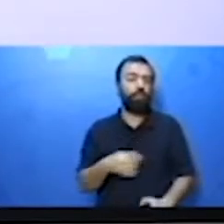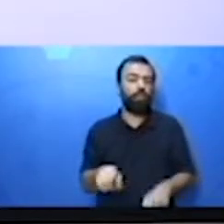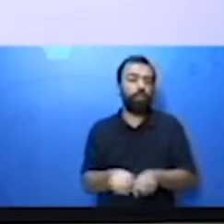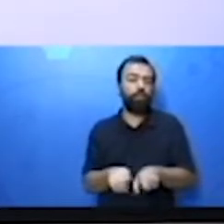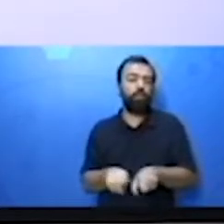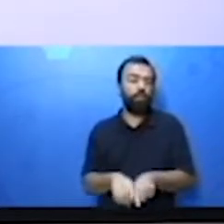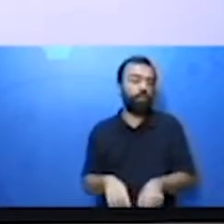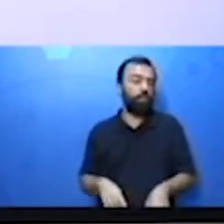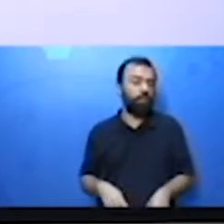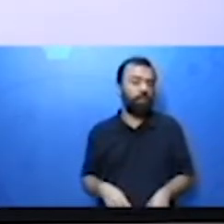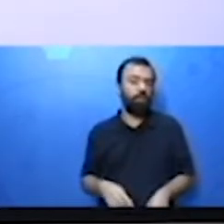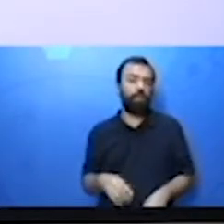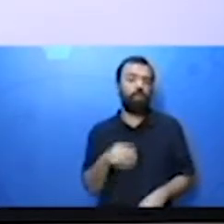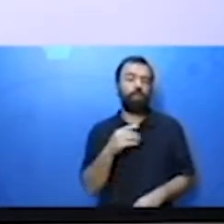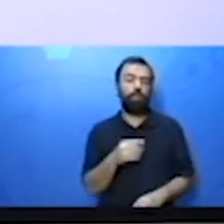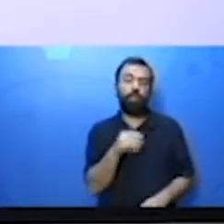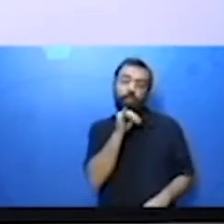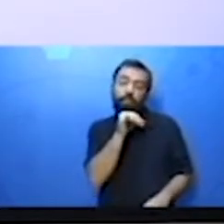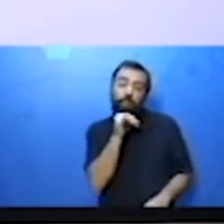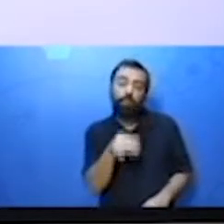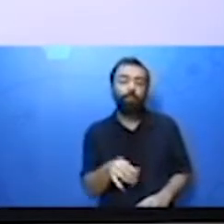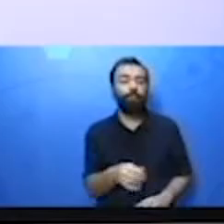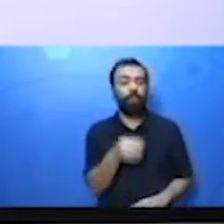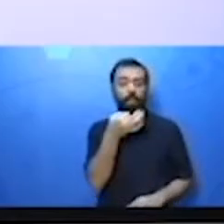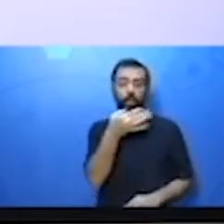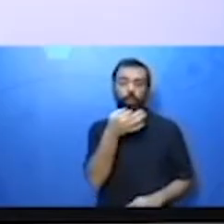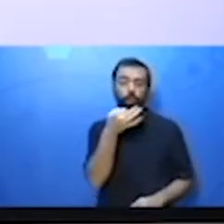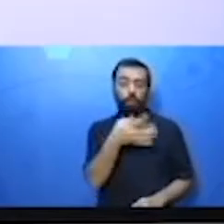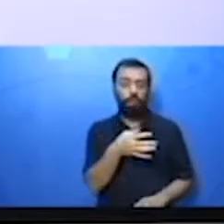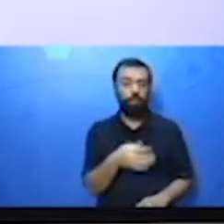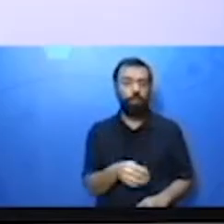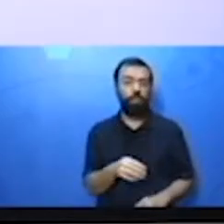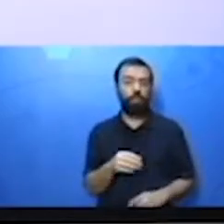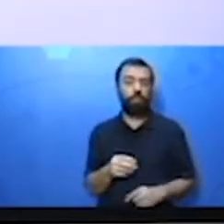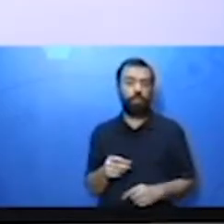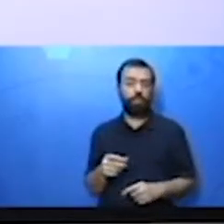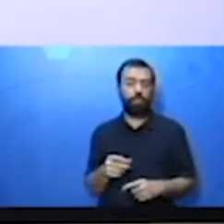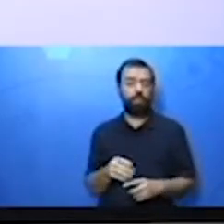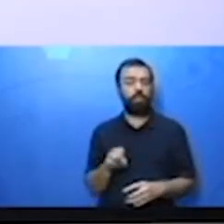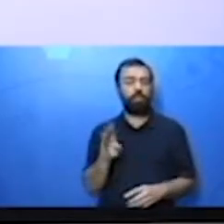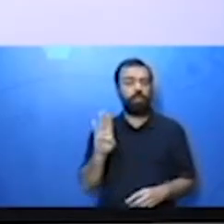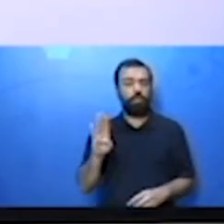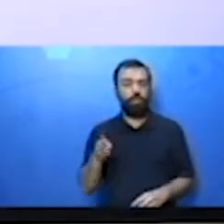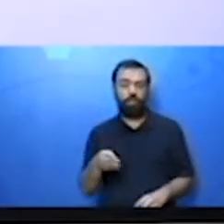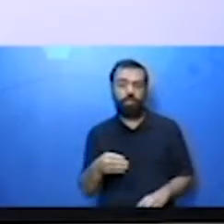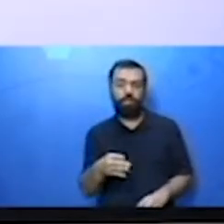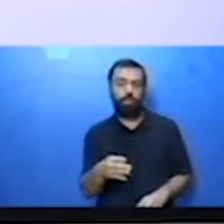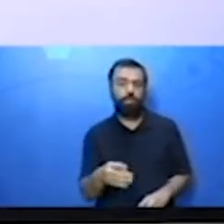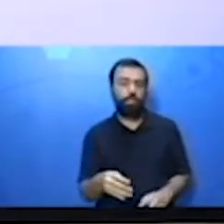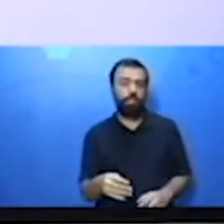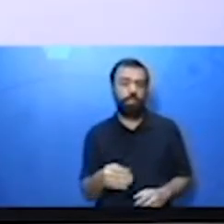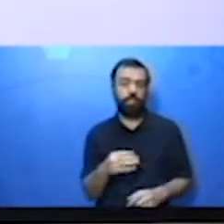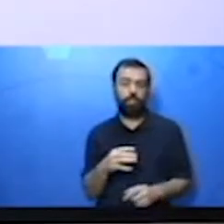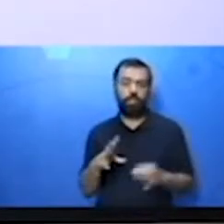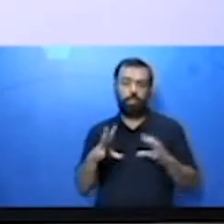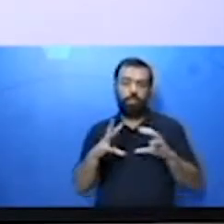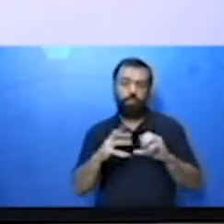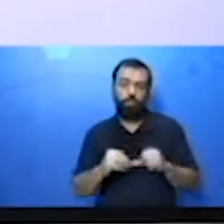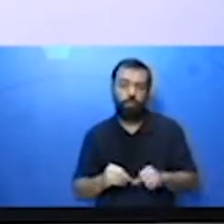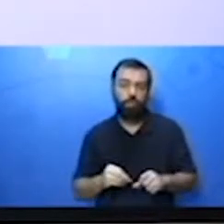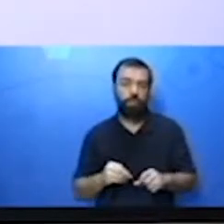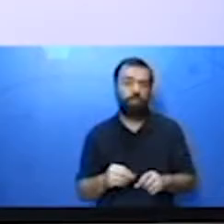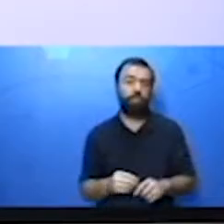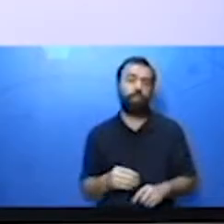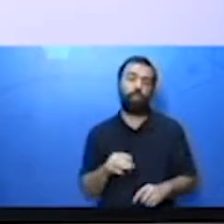Se o remédio for antibiótico, a atenção deve ser redobrada. O uso abusivo